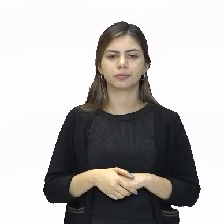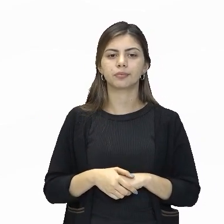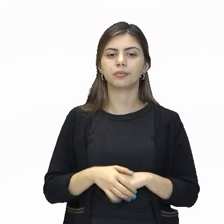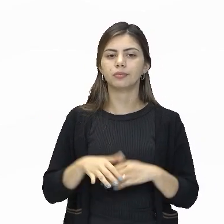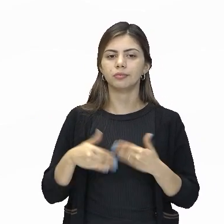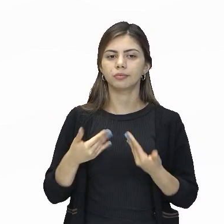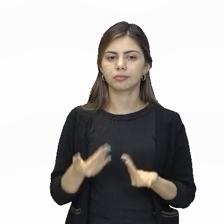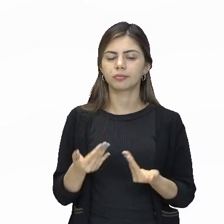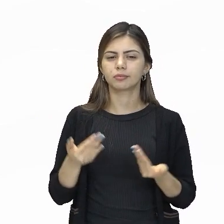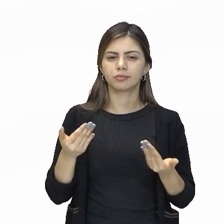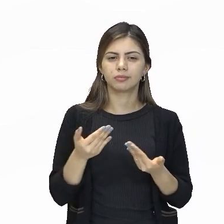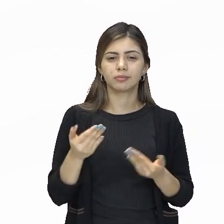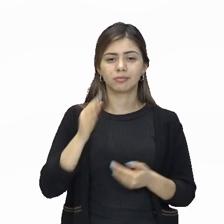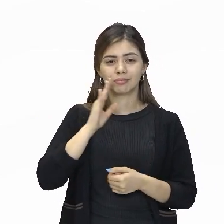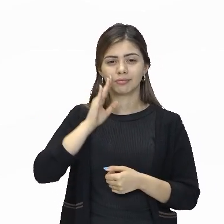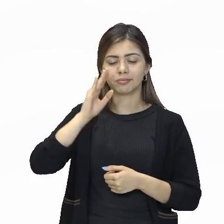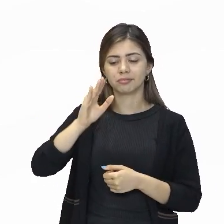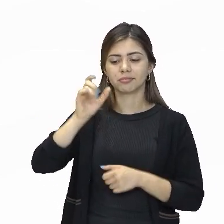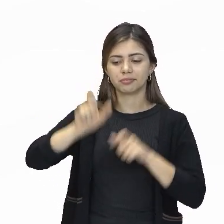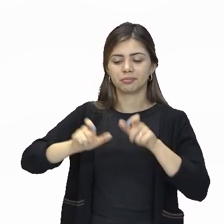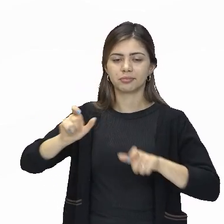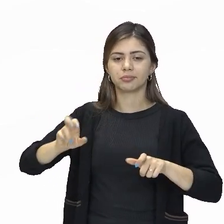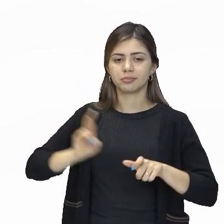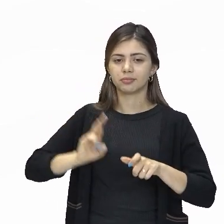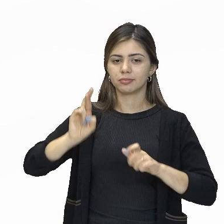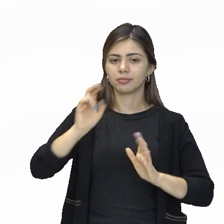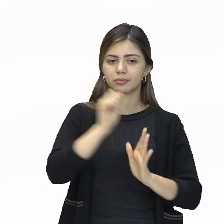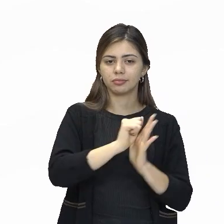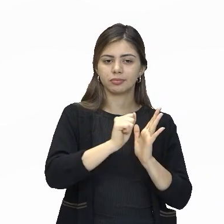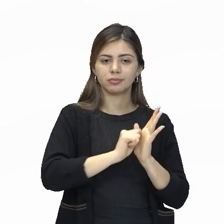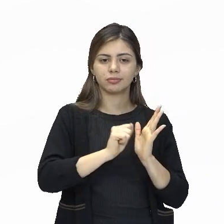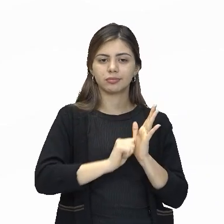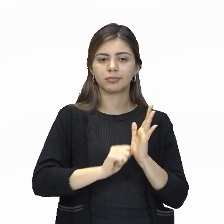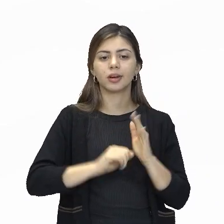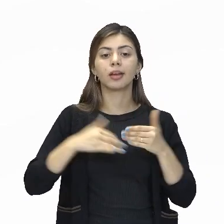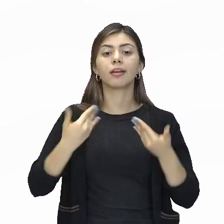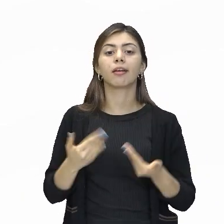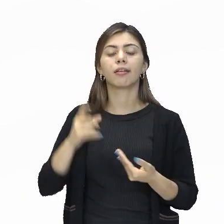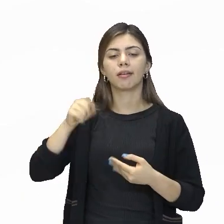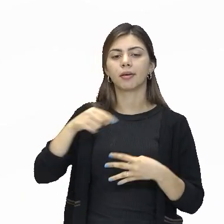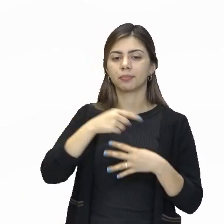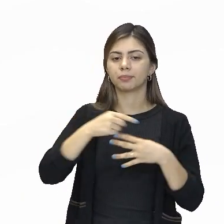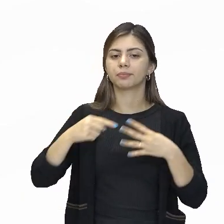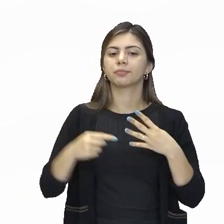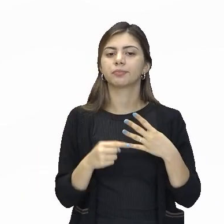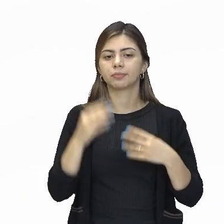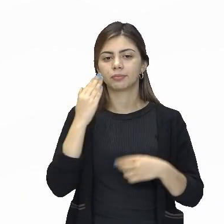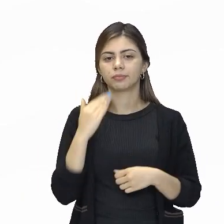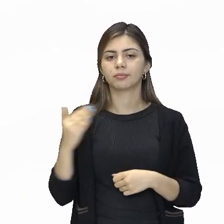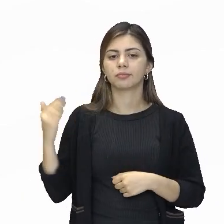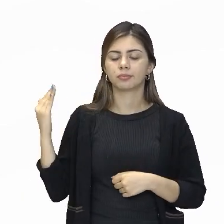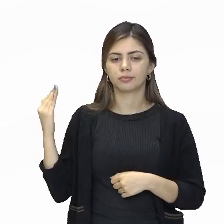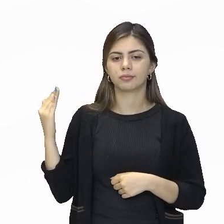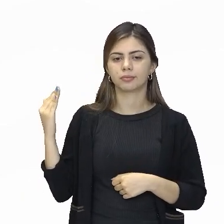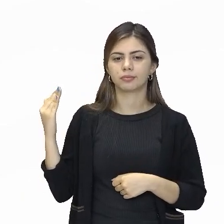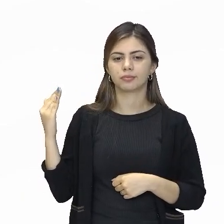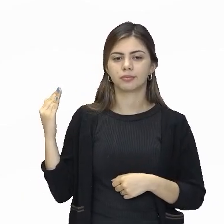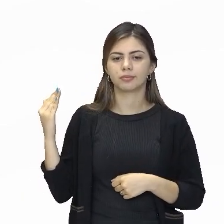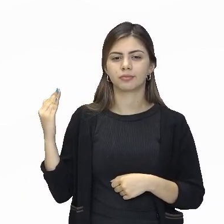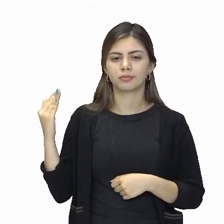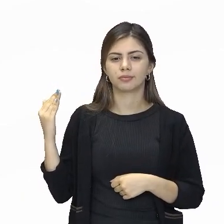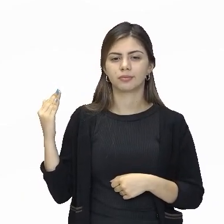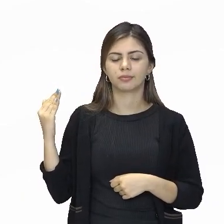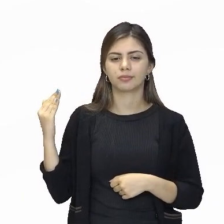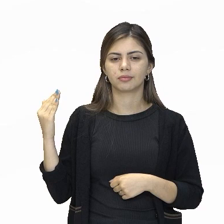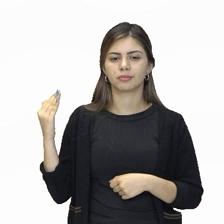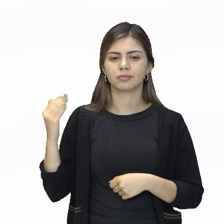vamos para os nossos principais escritores, né? Foi quem? Mário Quintana, João Cabral de Melo,